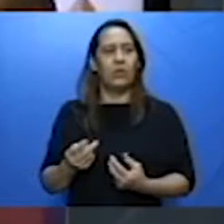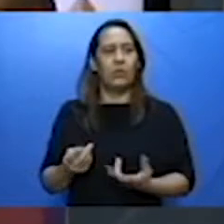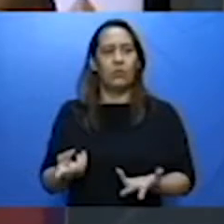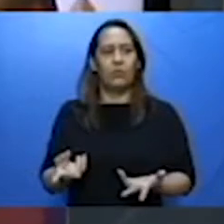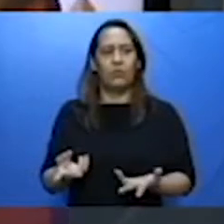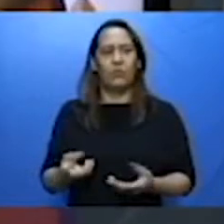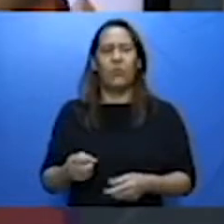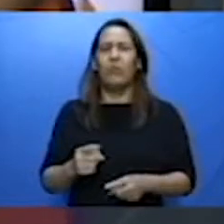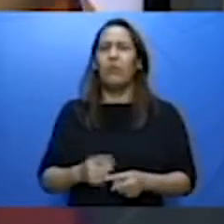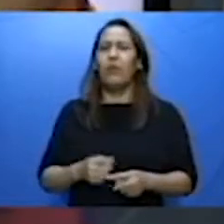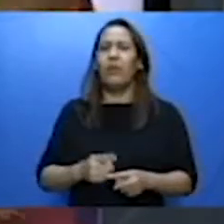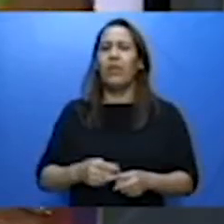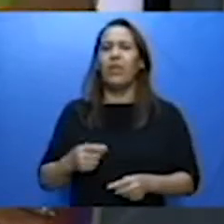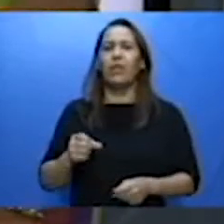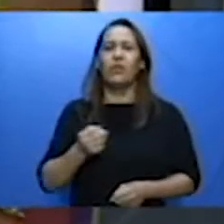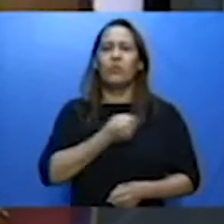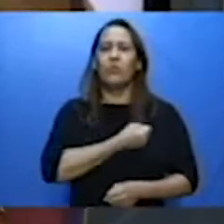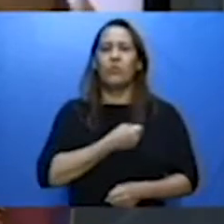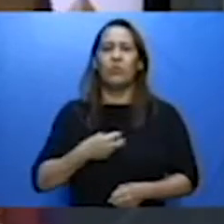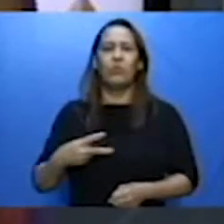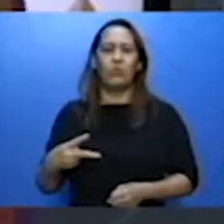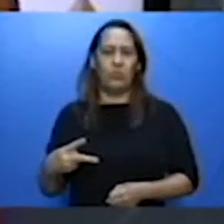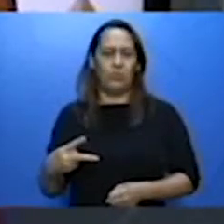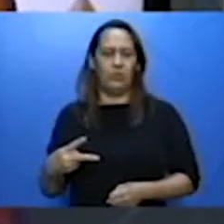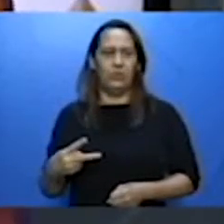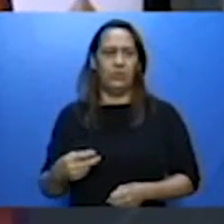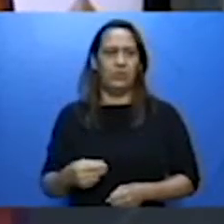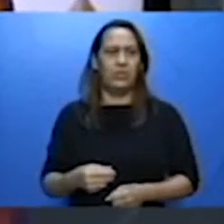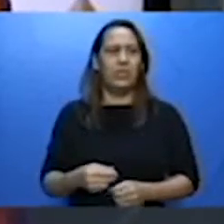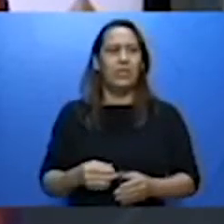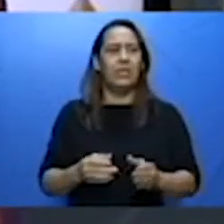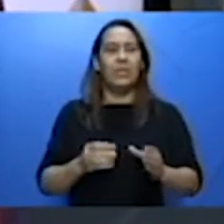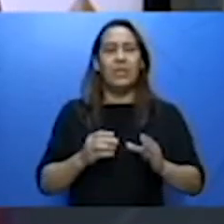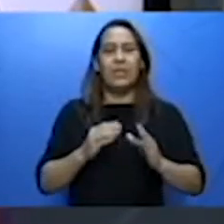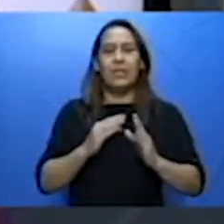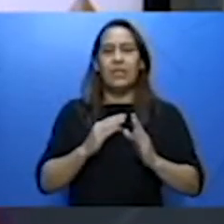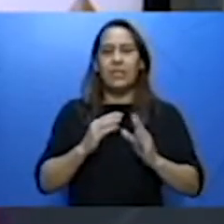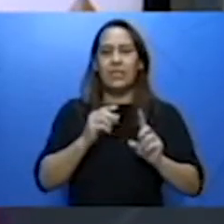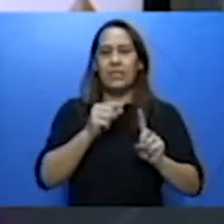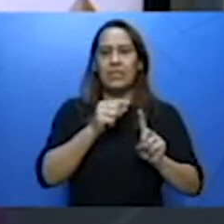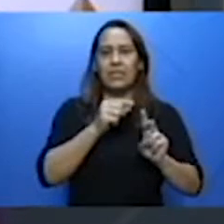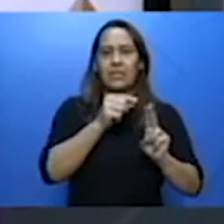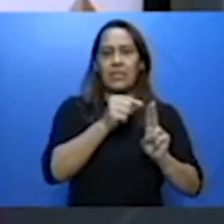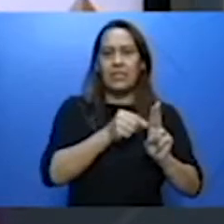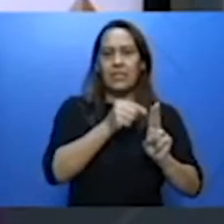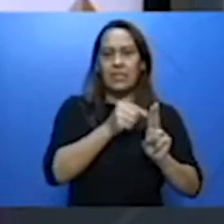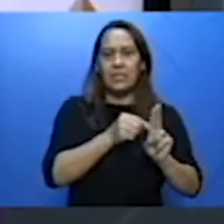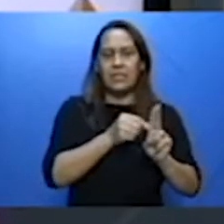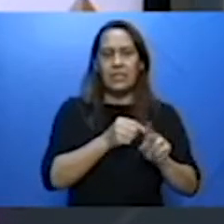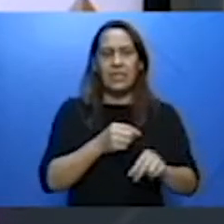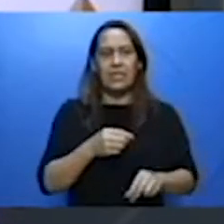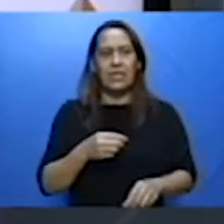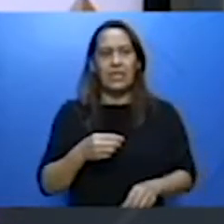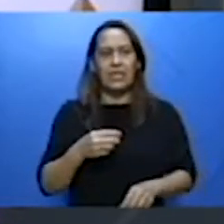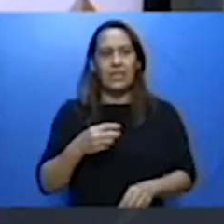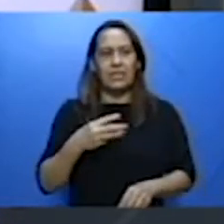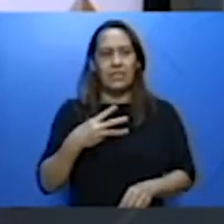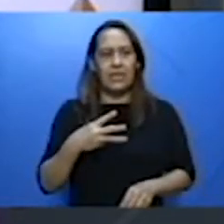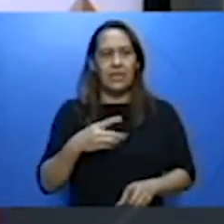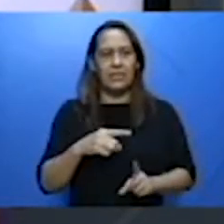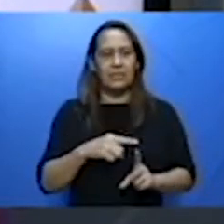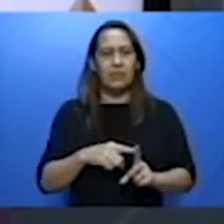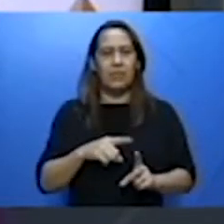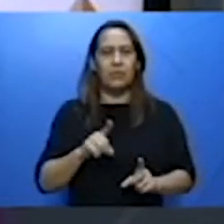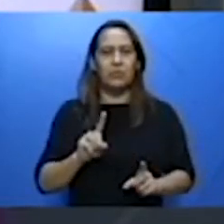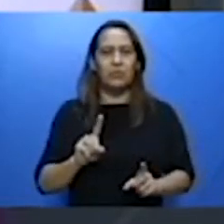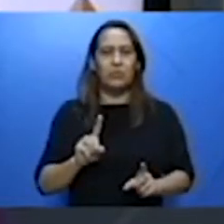tá 2 aqui? E aí, na casinha da dezena, tá assim, ó, tá o 3 mais 1, só que tá esse 1